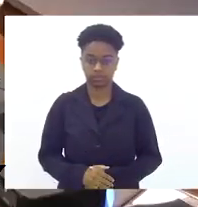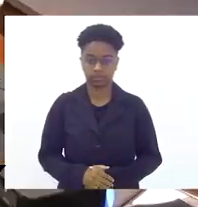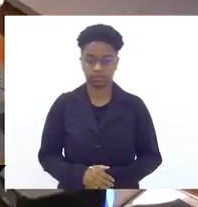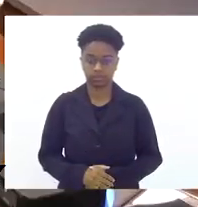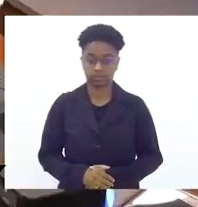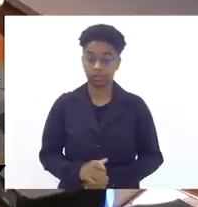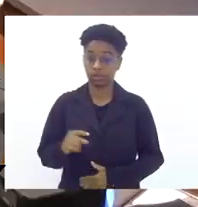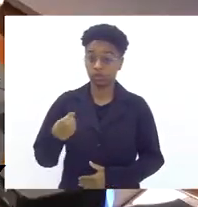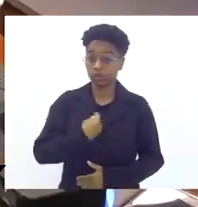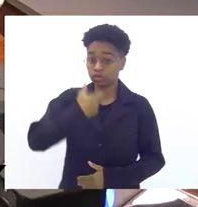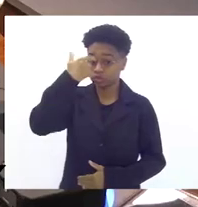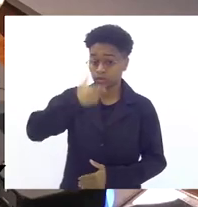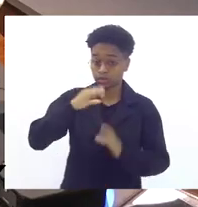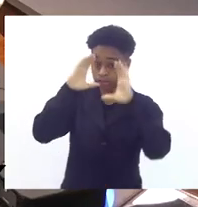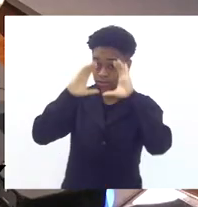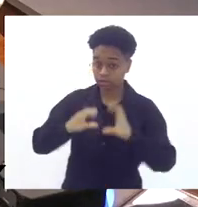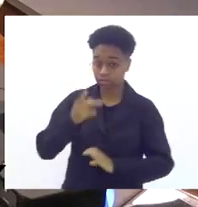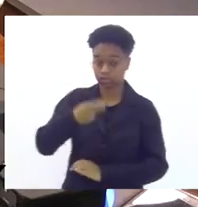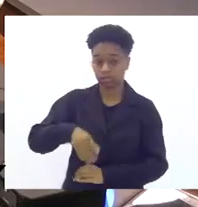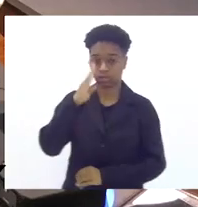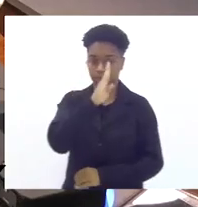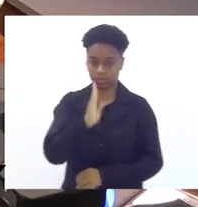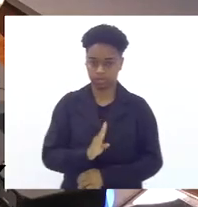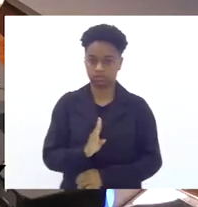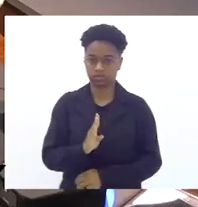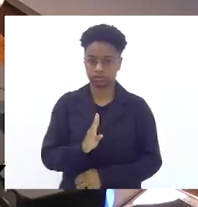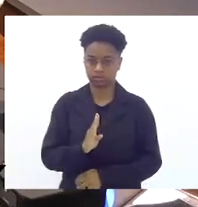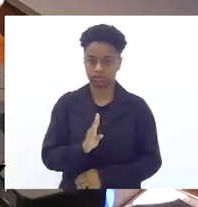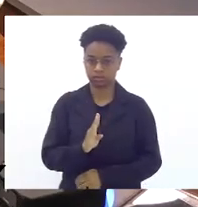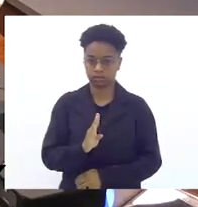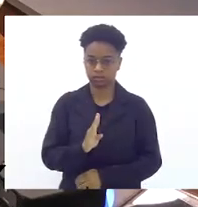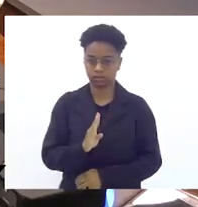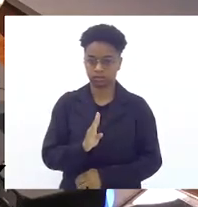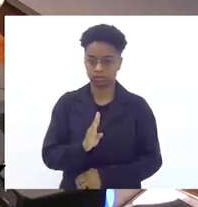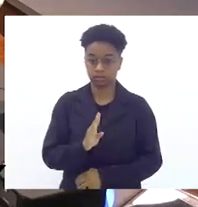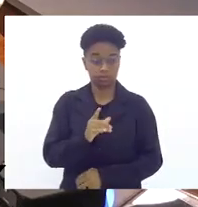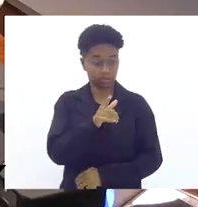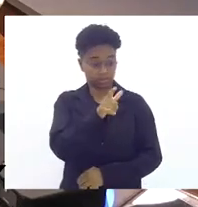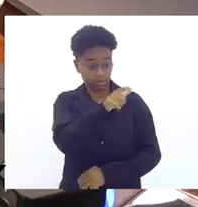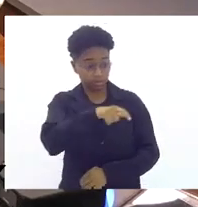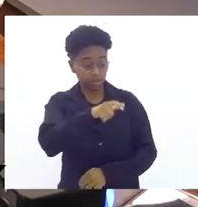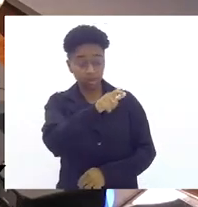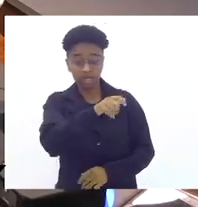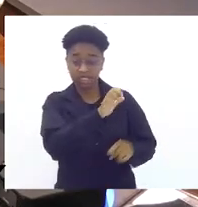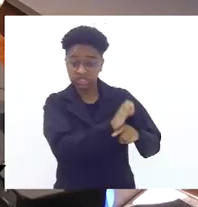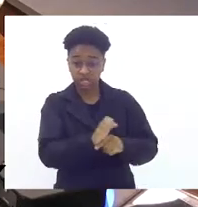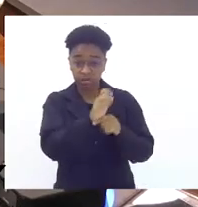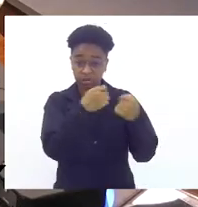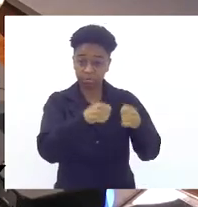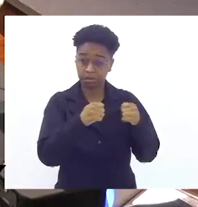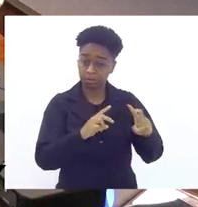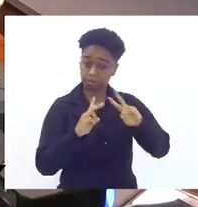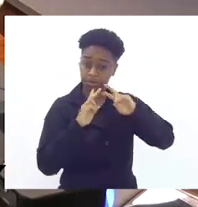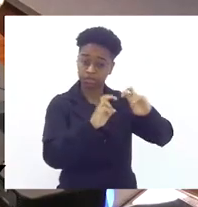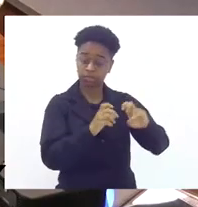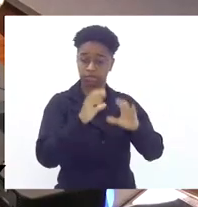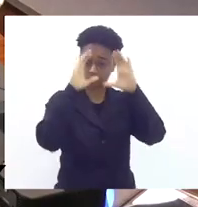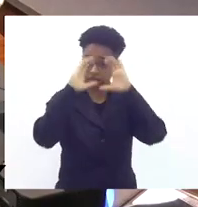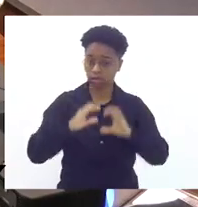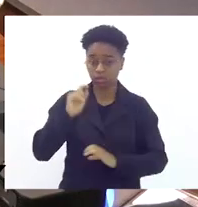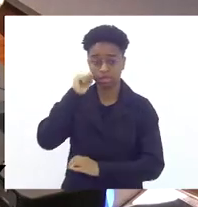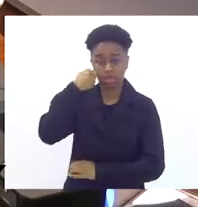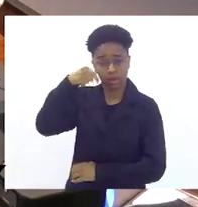nós somos cidadão brasileiro eles têm que dizer como cidadão brasileiro negro nesse país